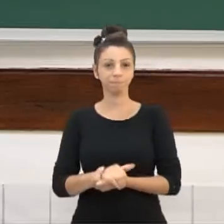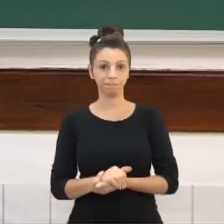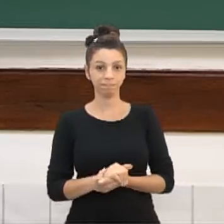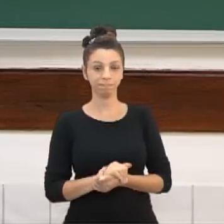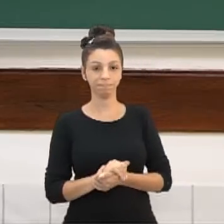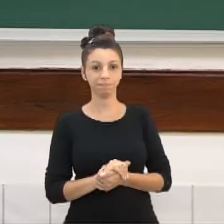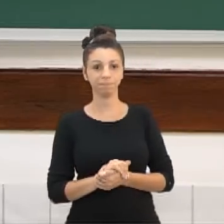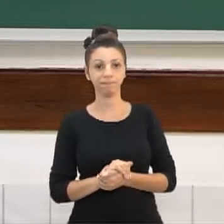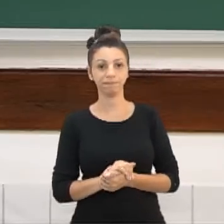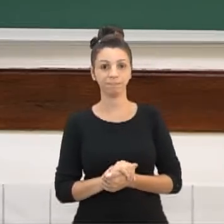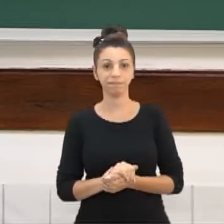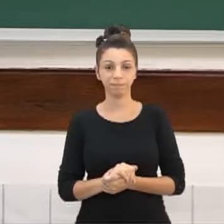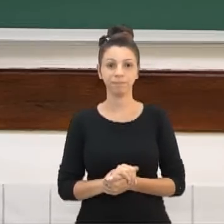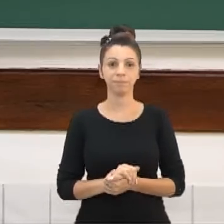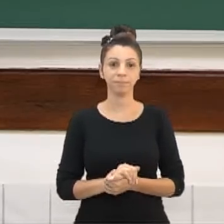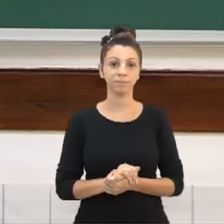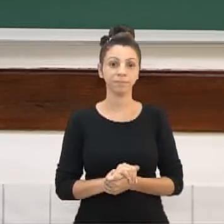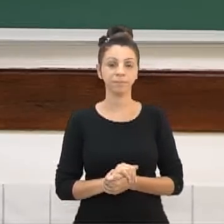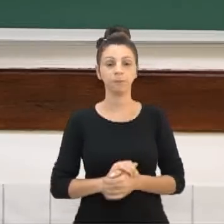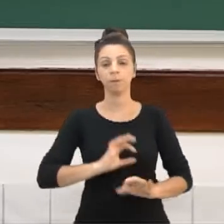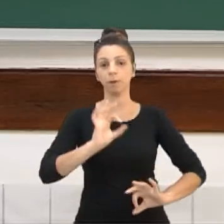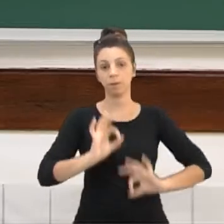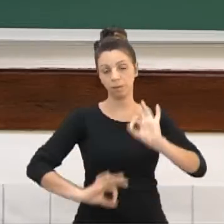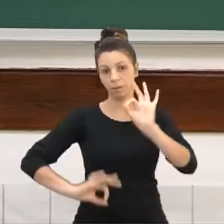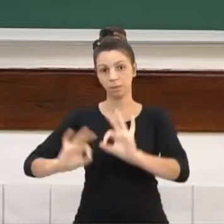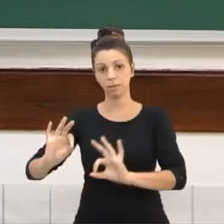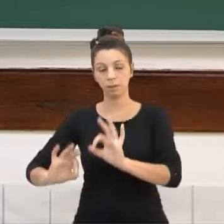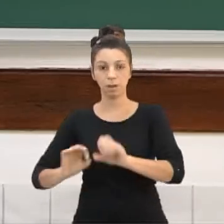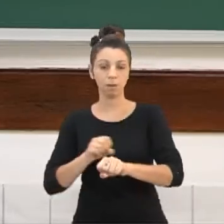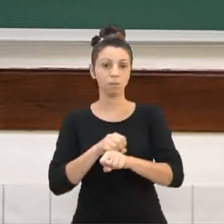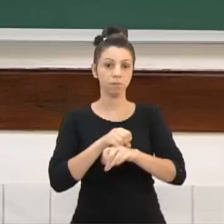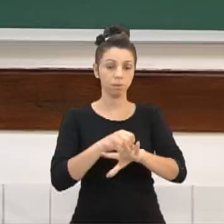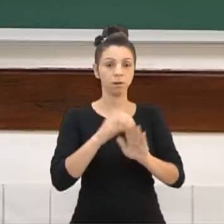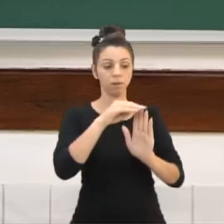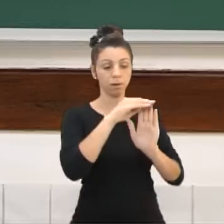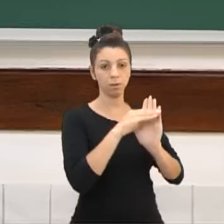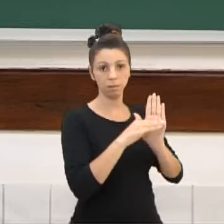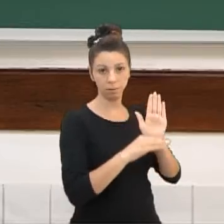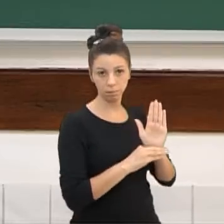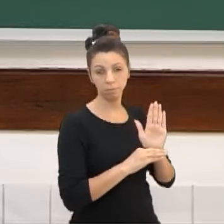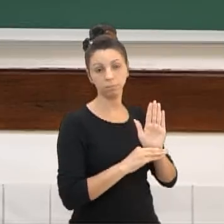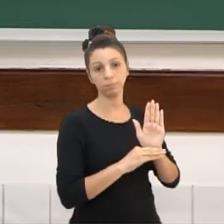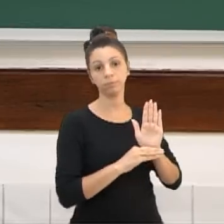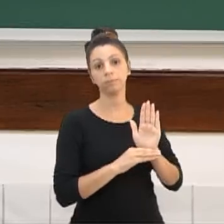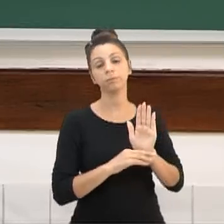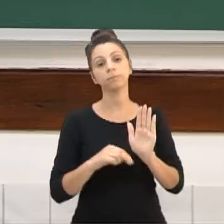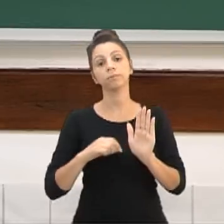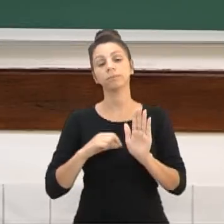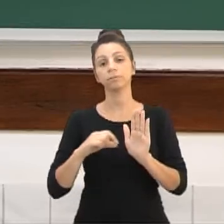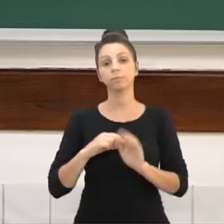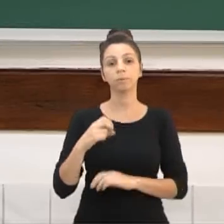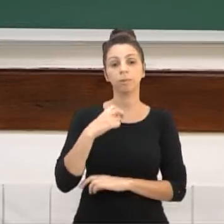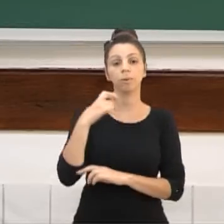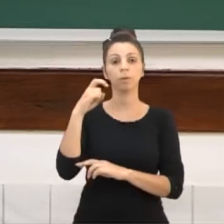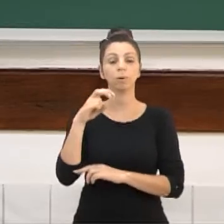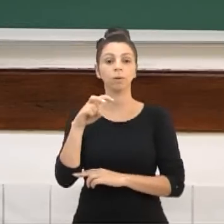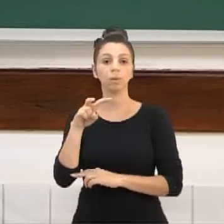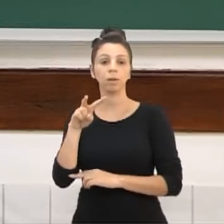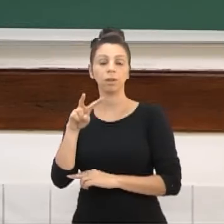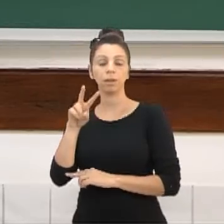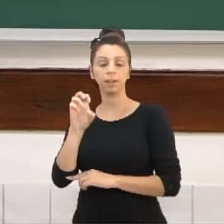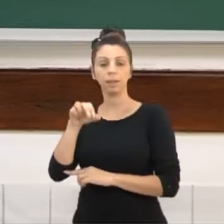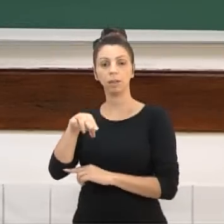Então, a gente viu que se você vai elaborar um podcast, você tem que respeitar aí certas regras, né? Como a entonação da